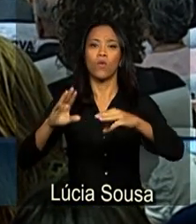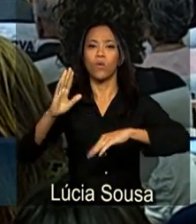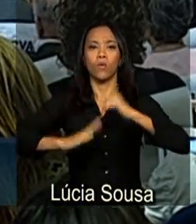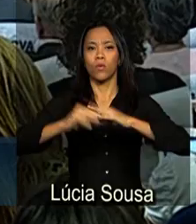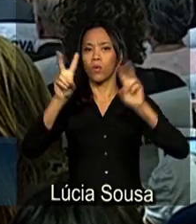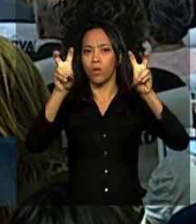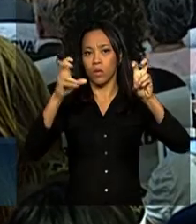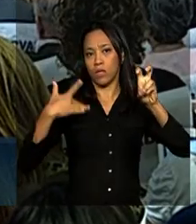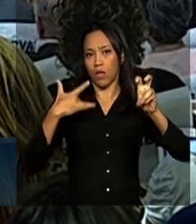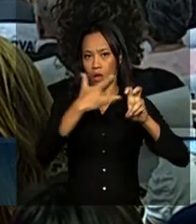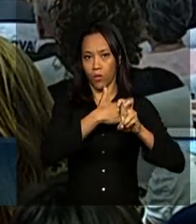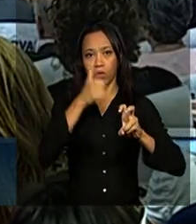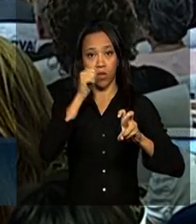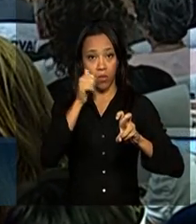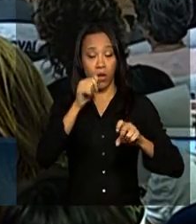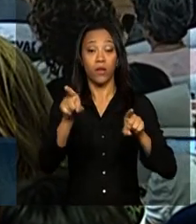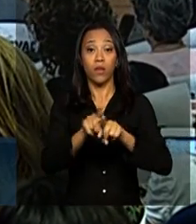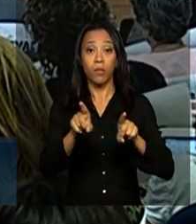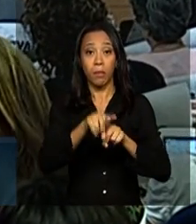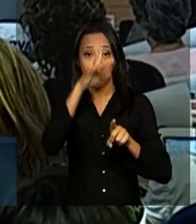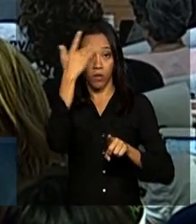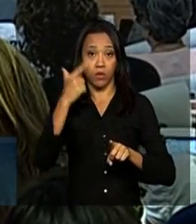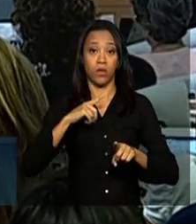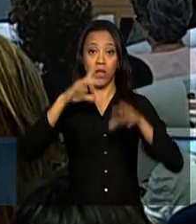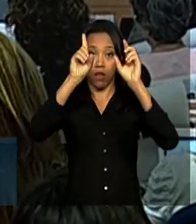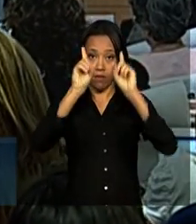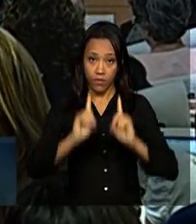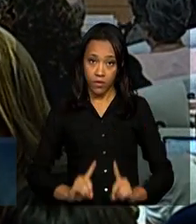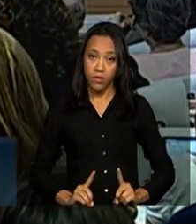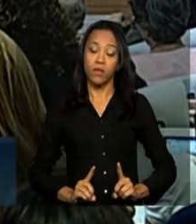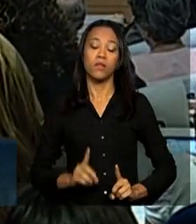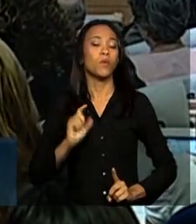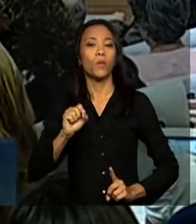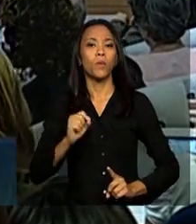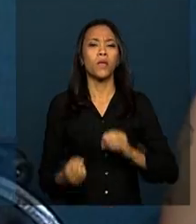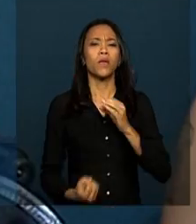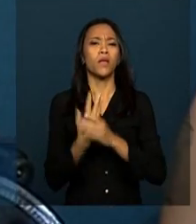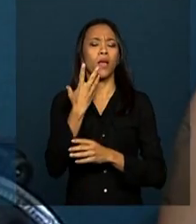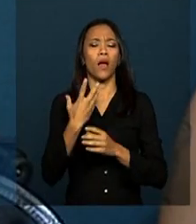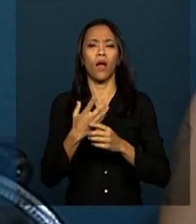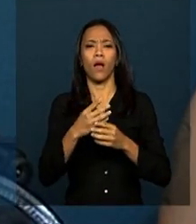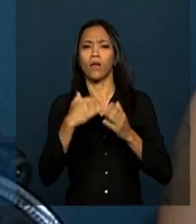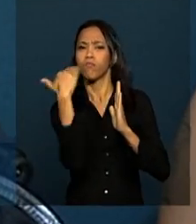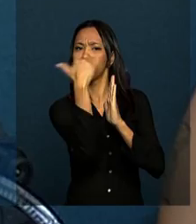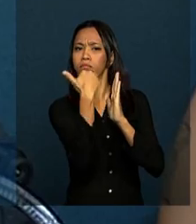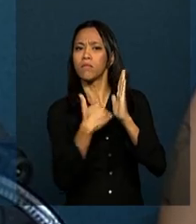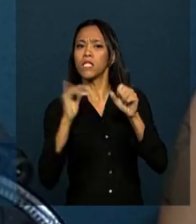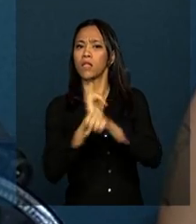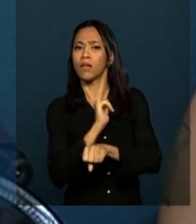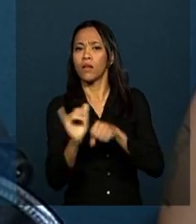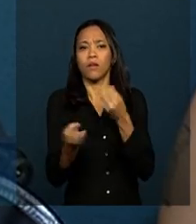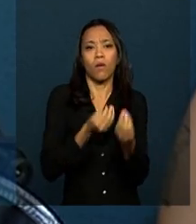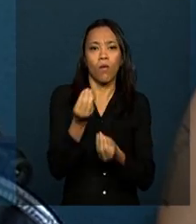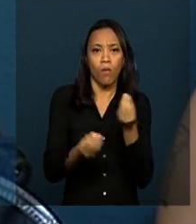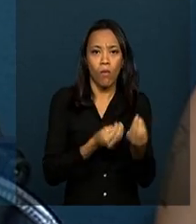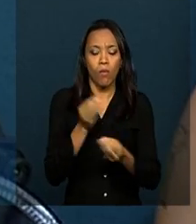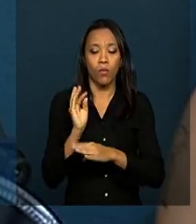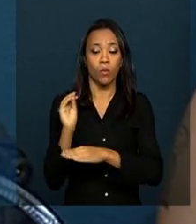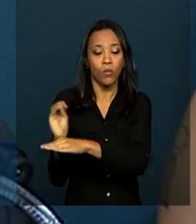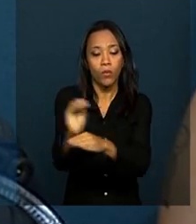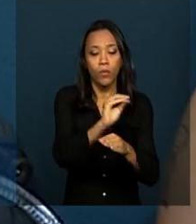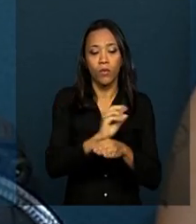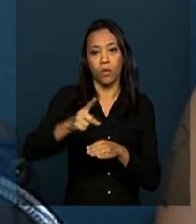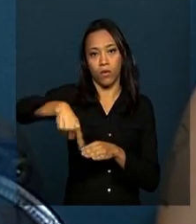e Imobilidade Reduzida para promover ações estratégicas e garantir o acesso aos cuidados à saúde da